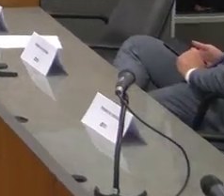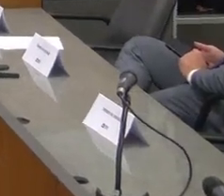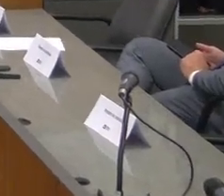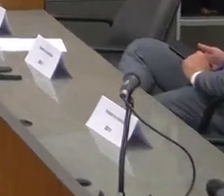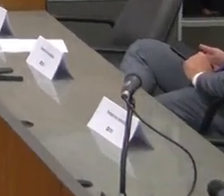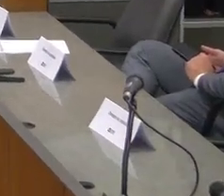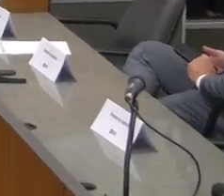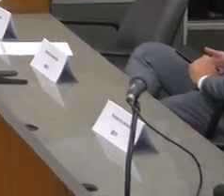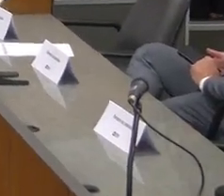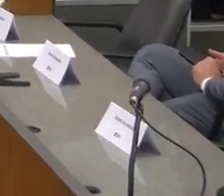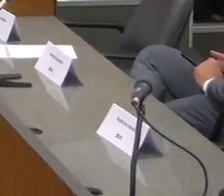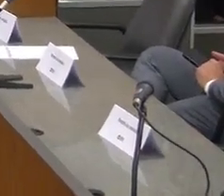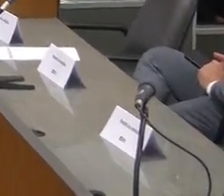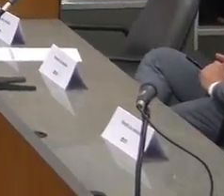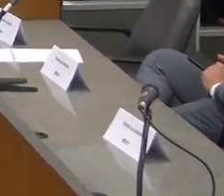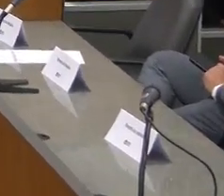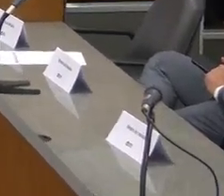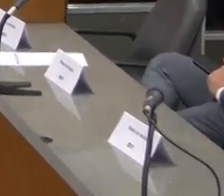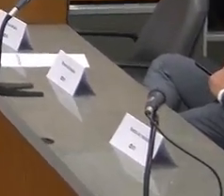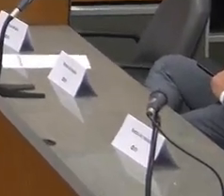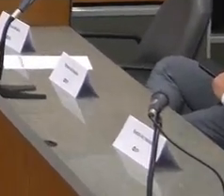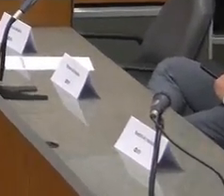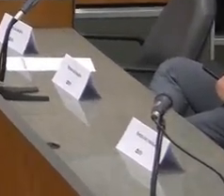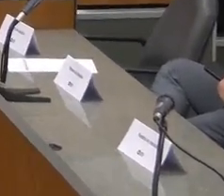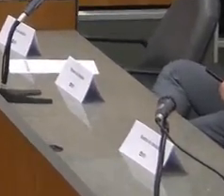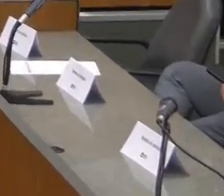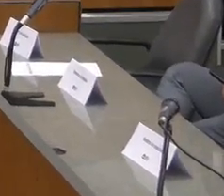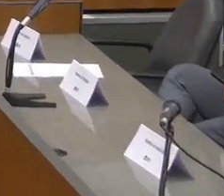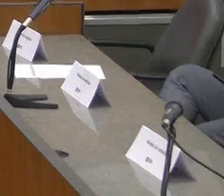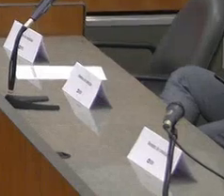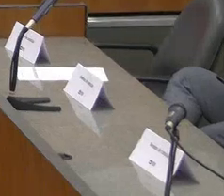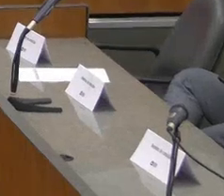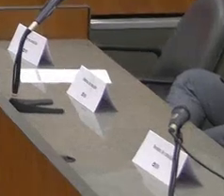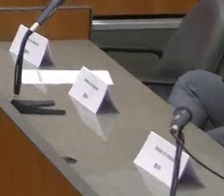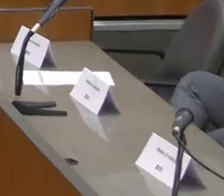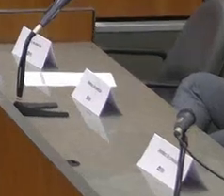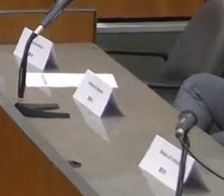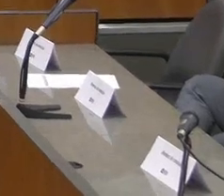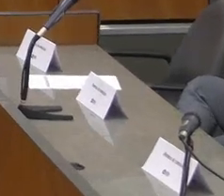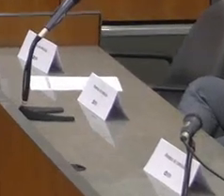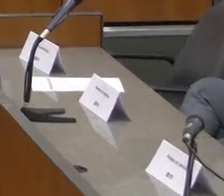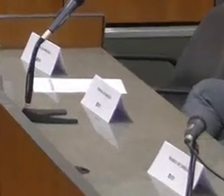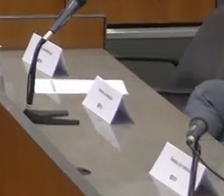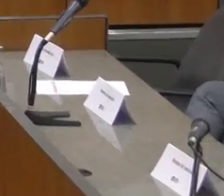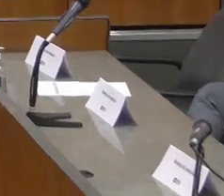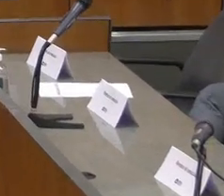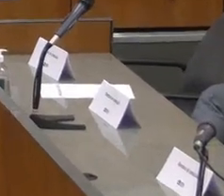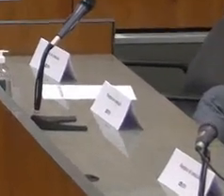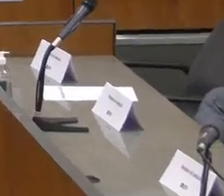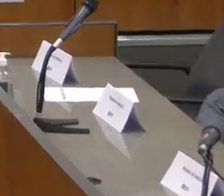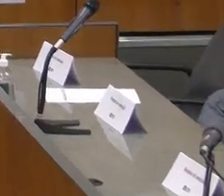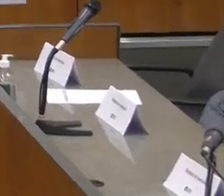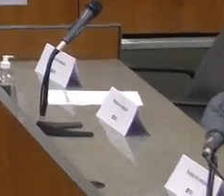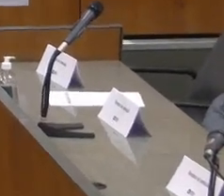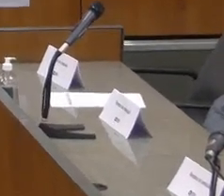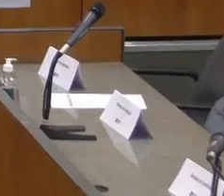legislatura foram convidados para essa reunião as comissões de cultura e Participação